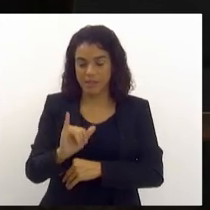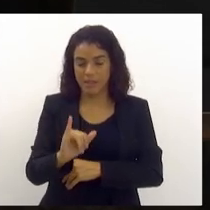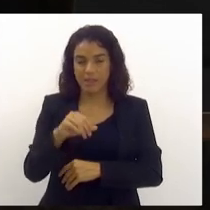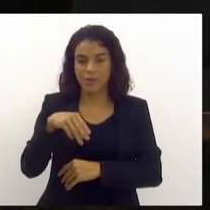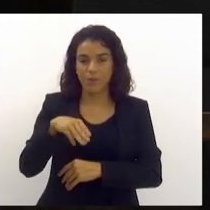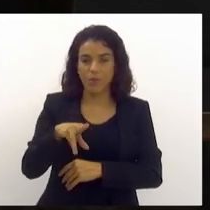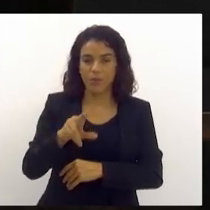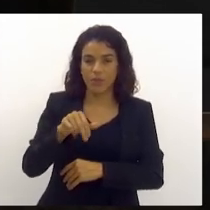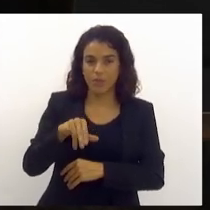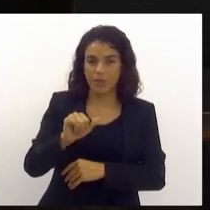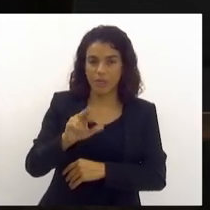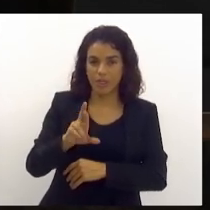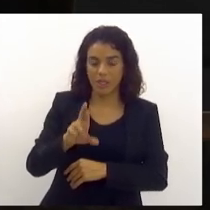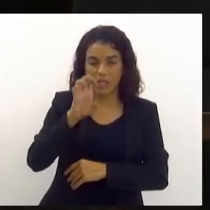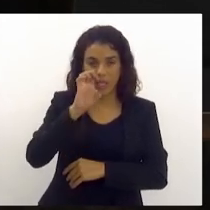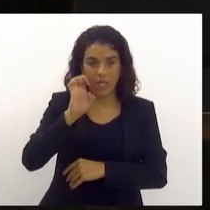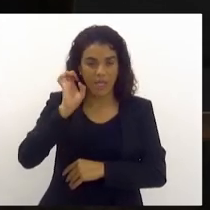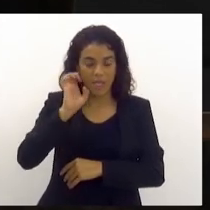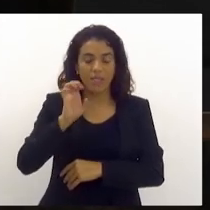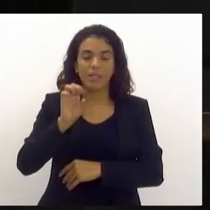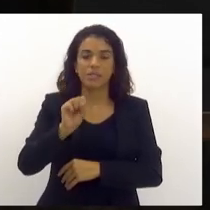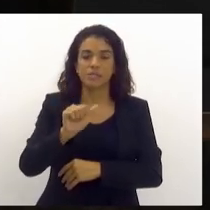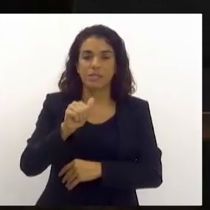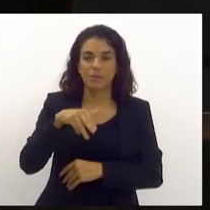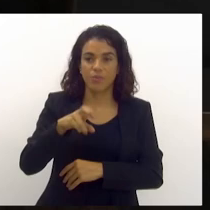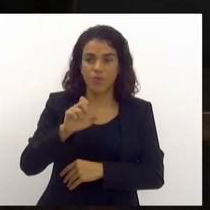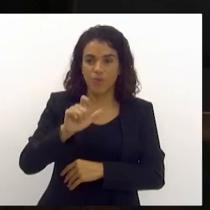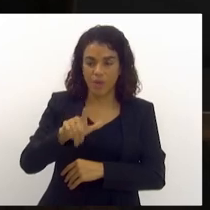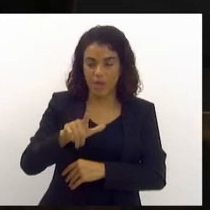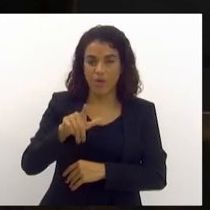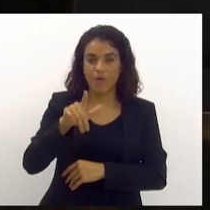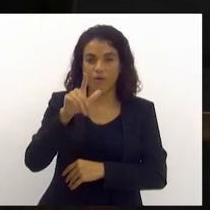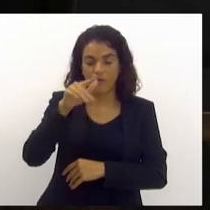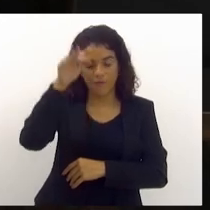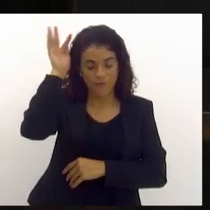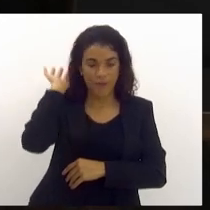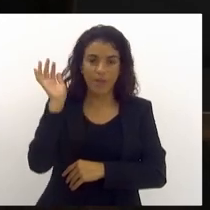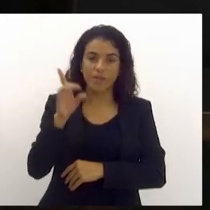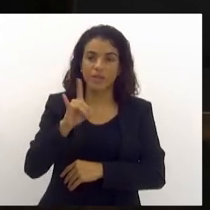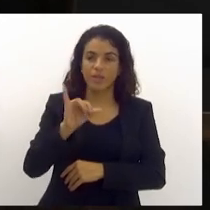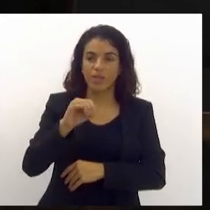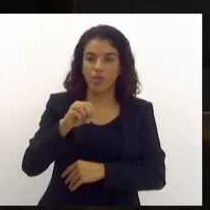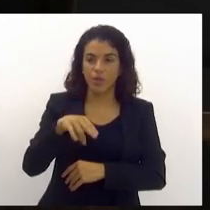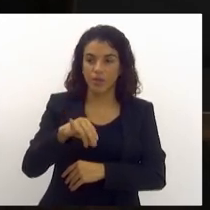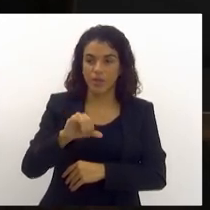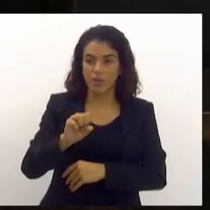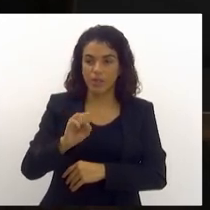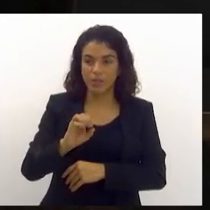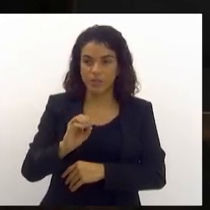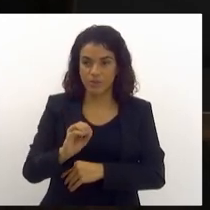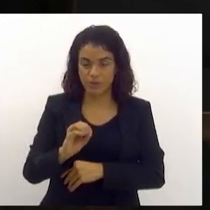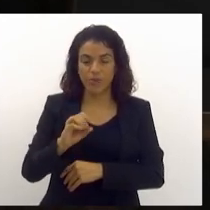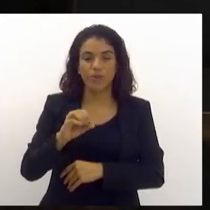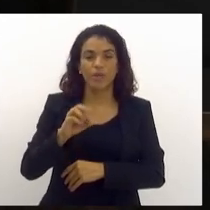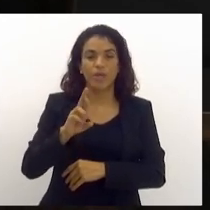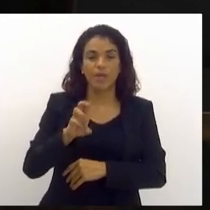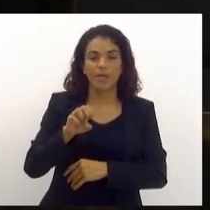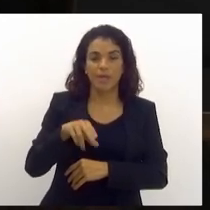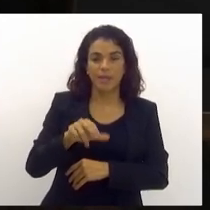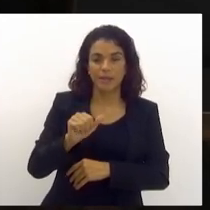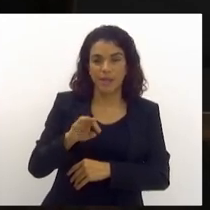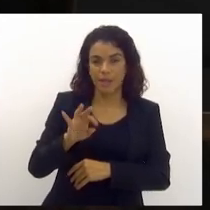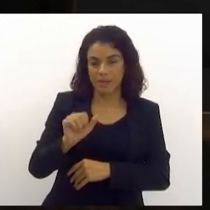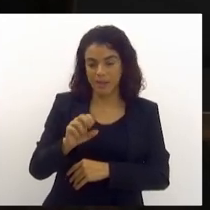Munir Neto, Érica Takimoto, Samuel Malafaia, Fred Pacheco, Dionísio Lins, Val Ceasa, Renata